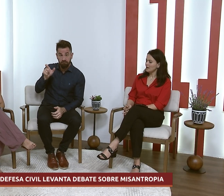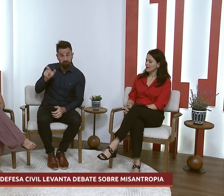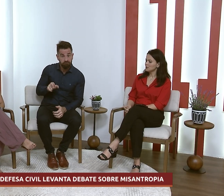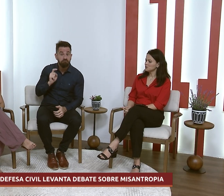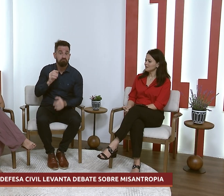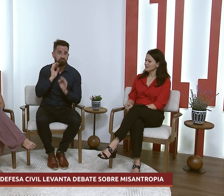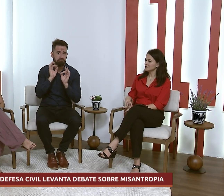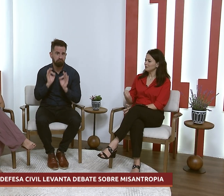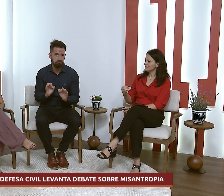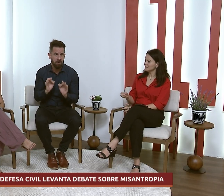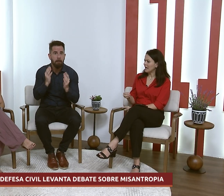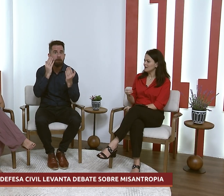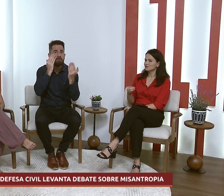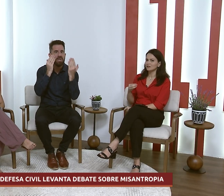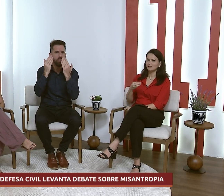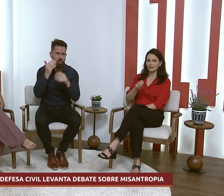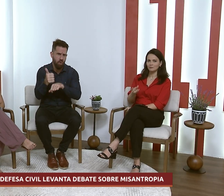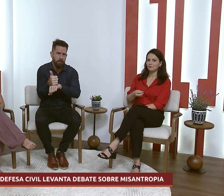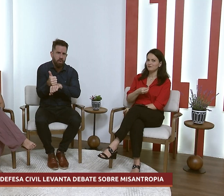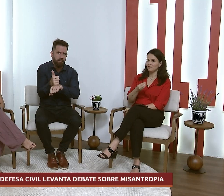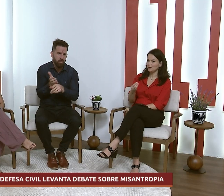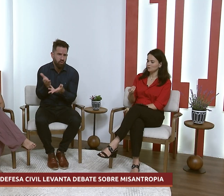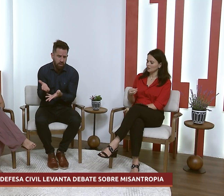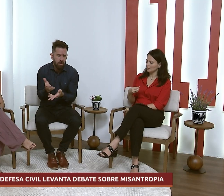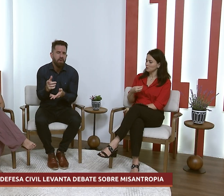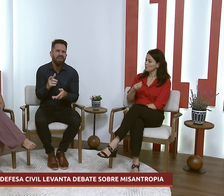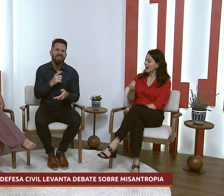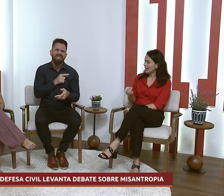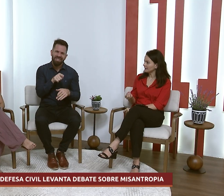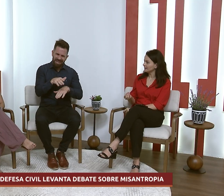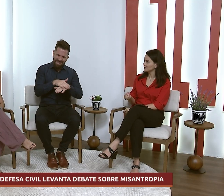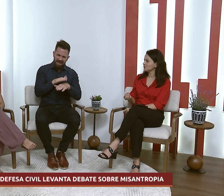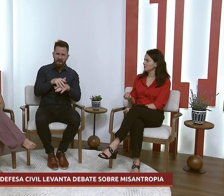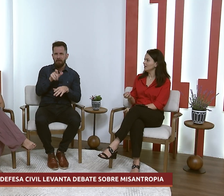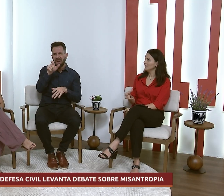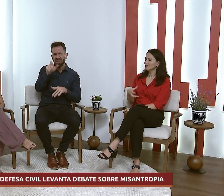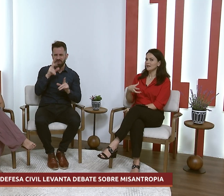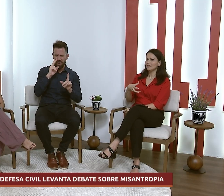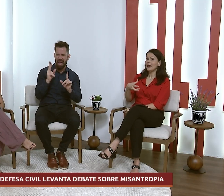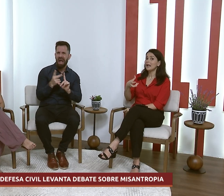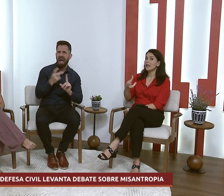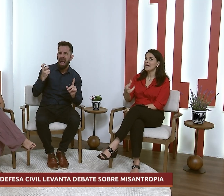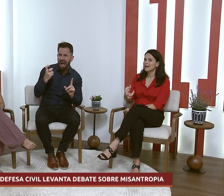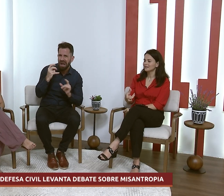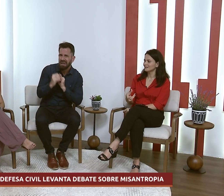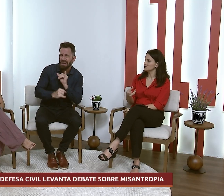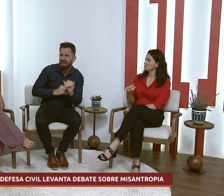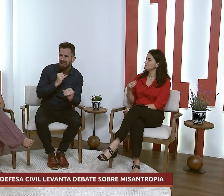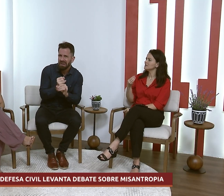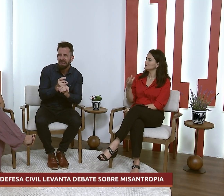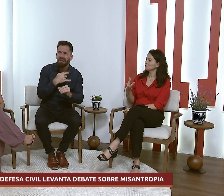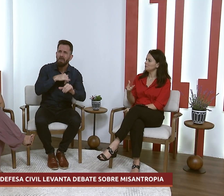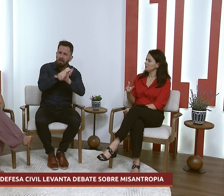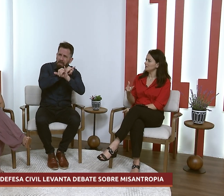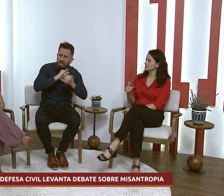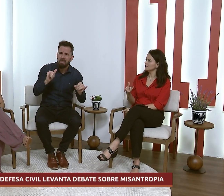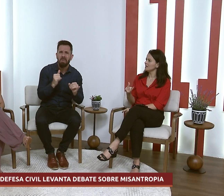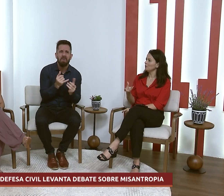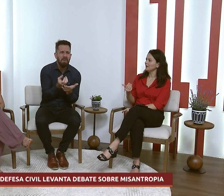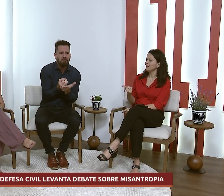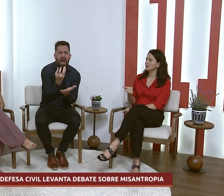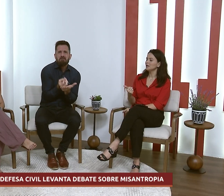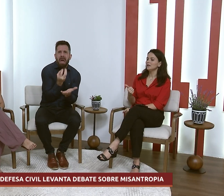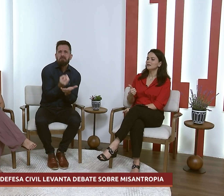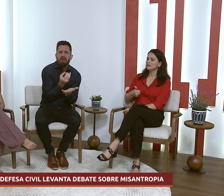psicóloga, acredita que essa mensagem, feita por um hacker de alerta sobre misantropia,